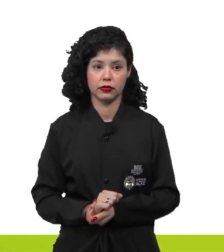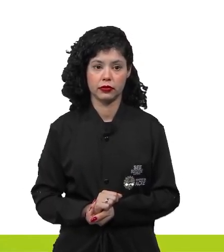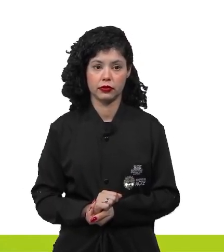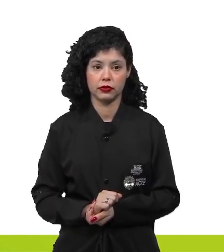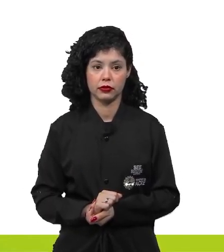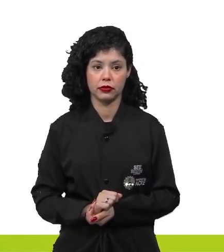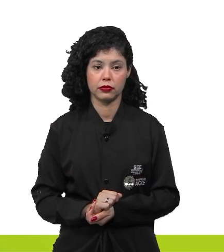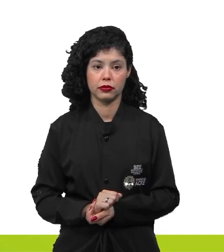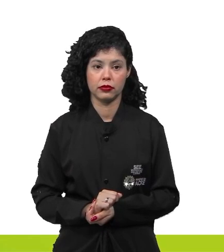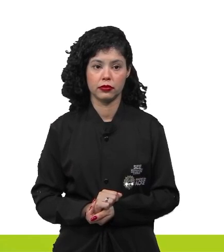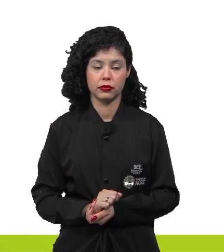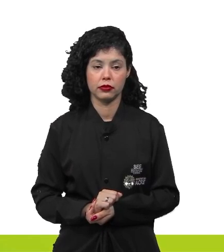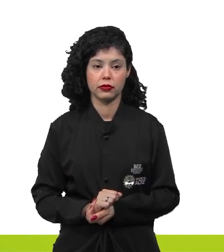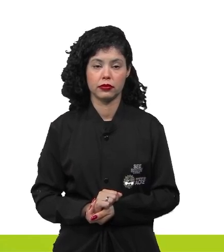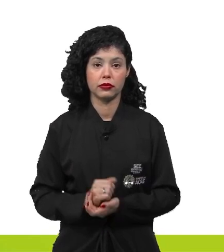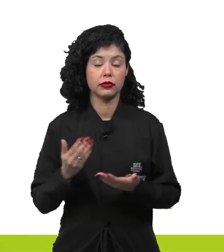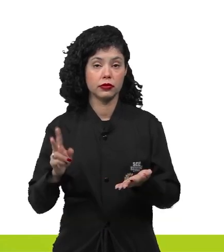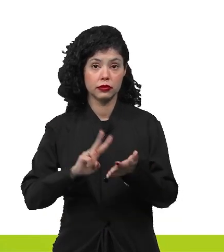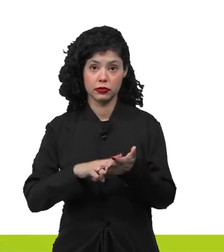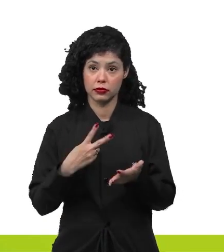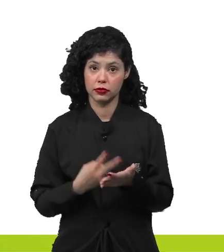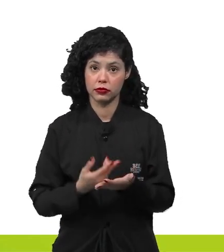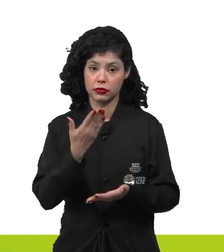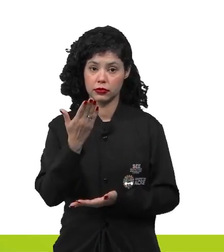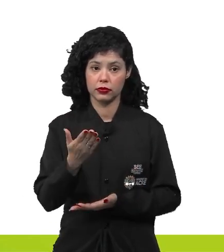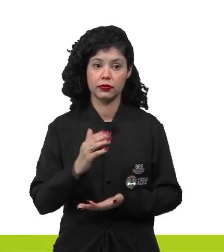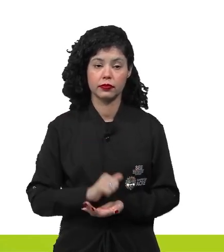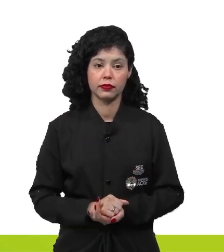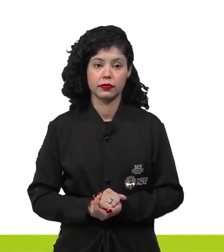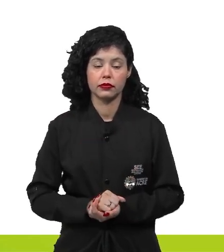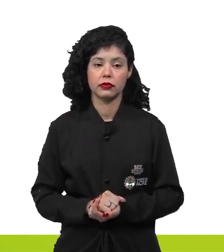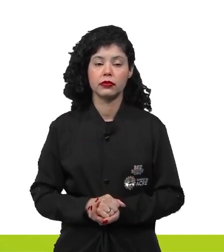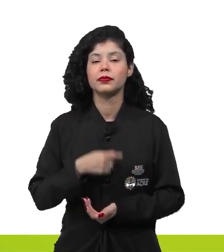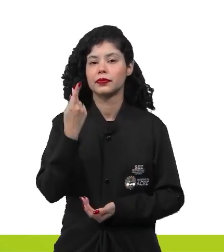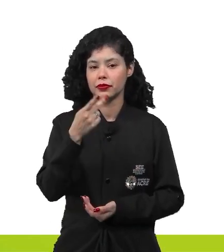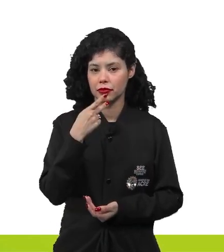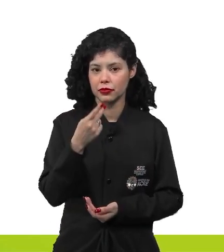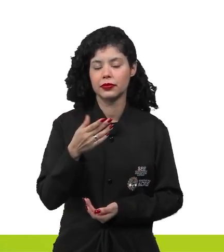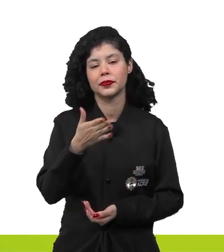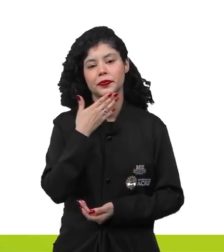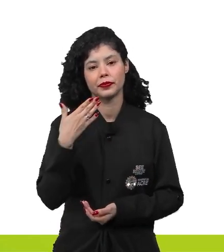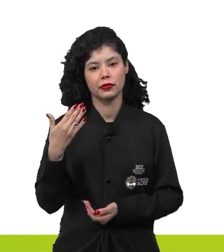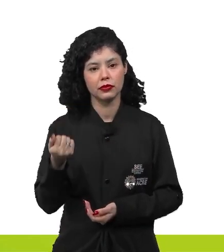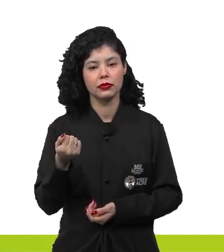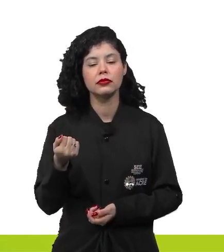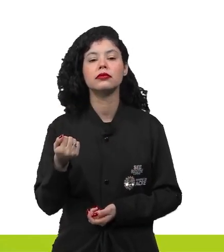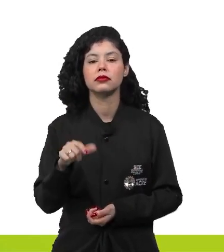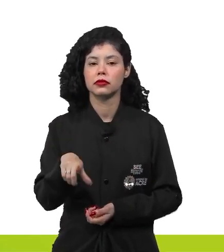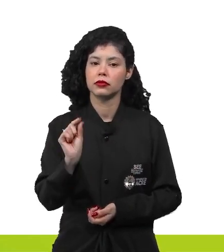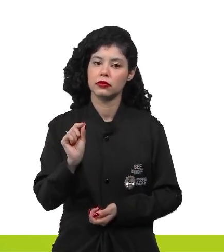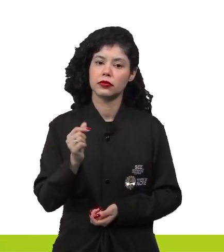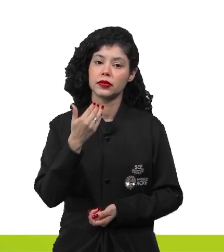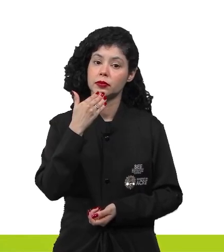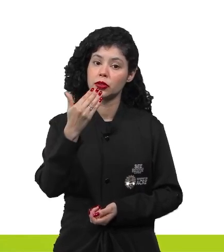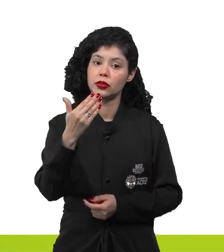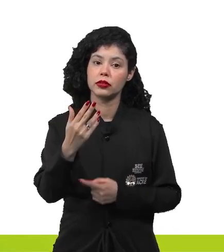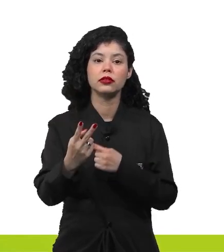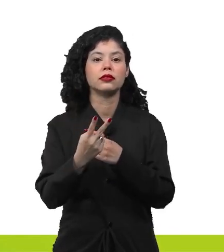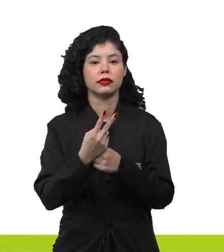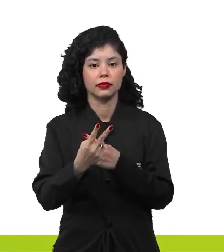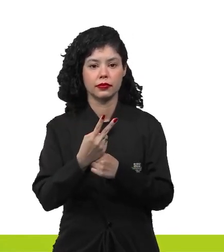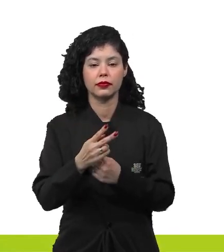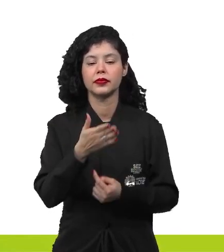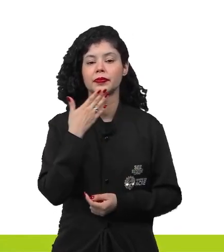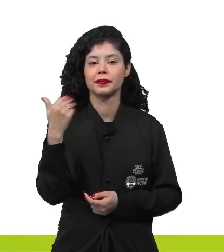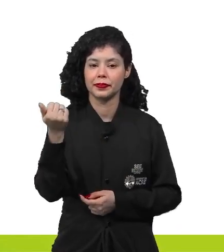help is even better. Traduzindo para vocês, falar é a melhor solução e pedir ajuda é